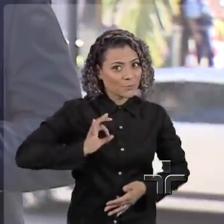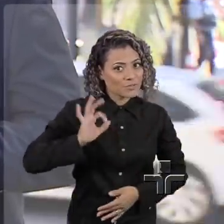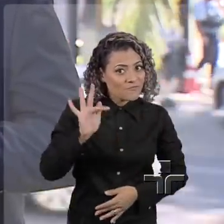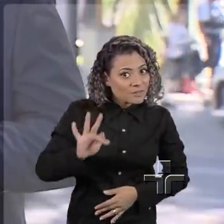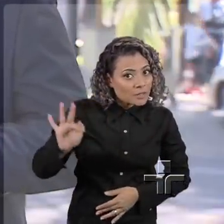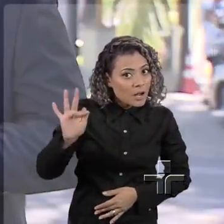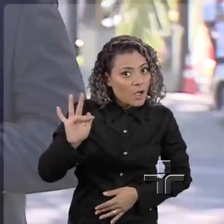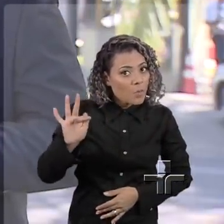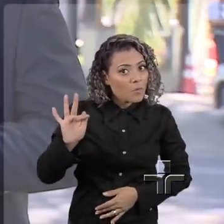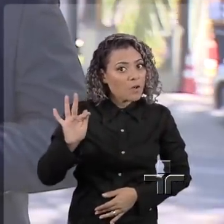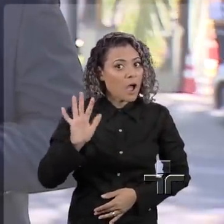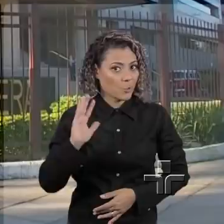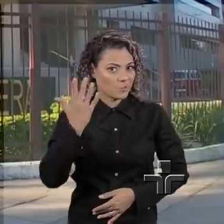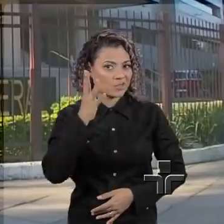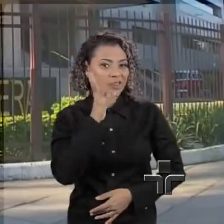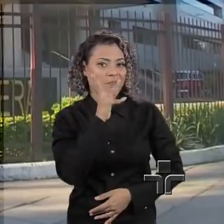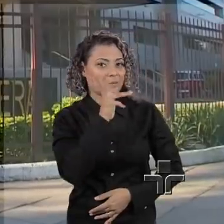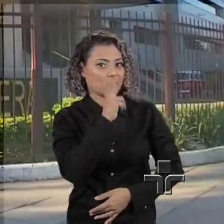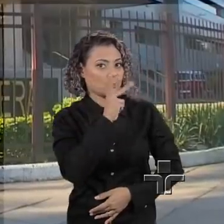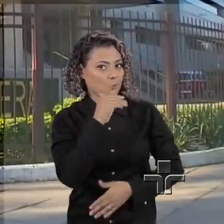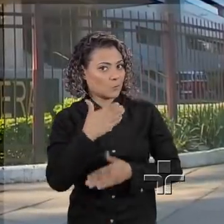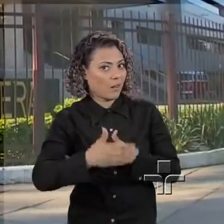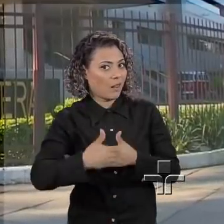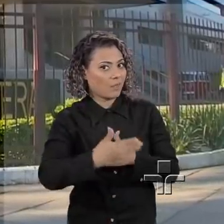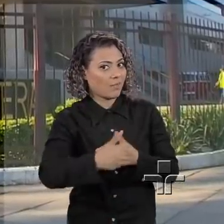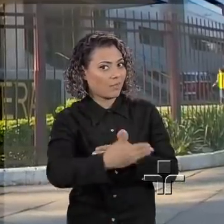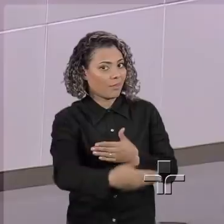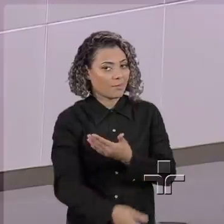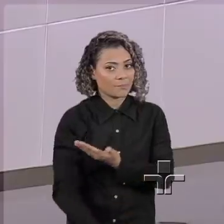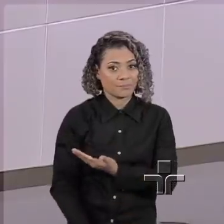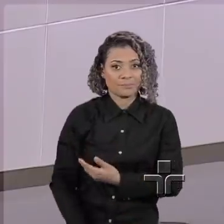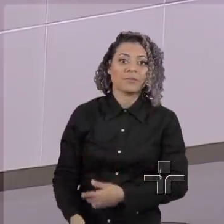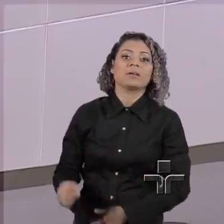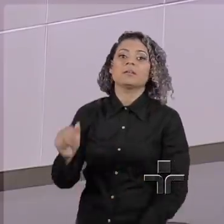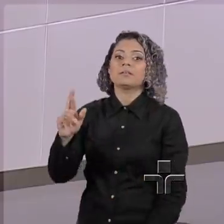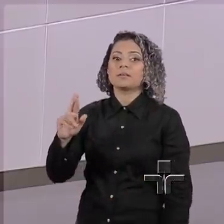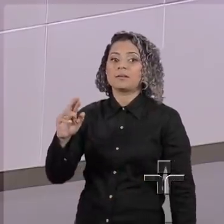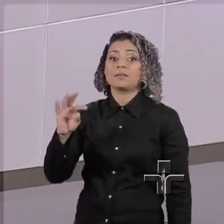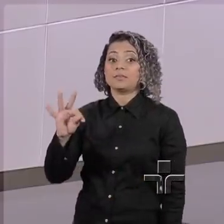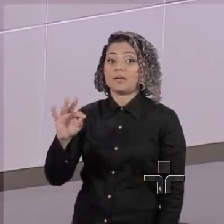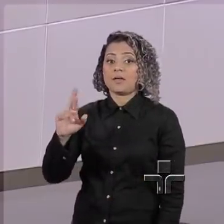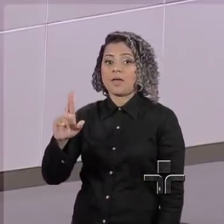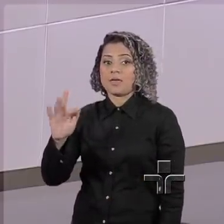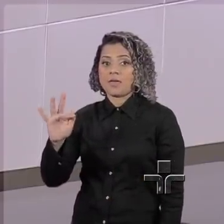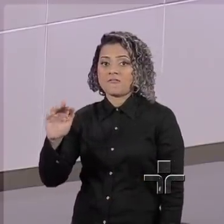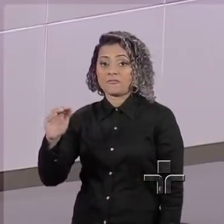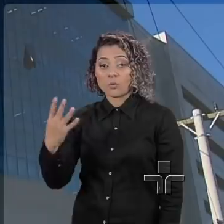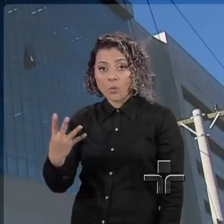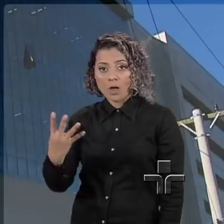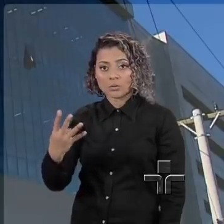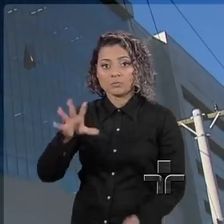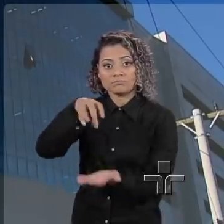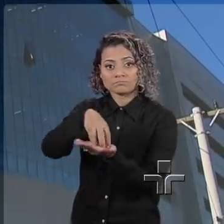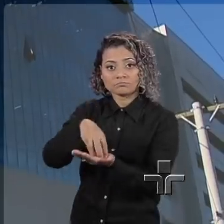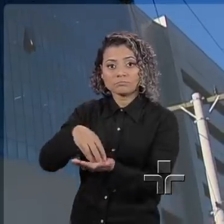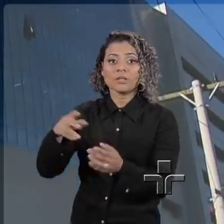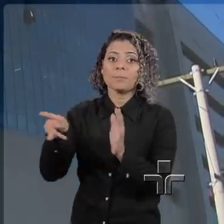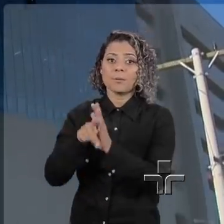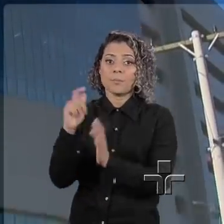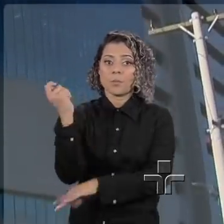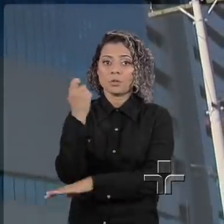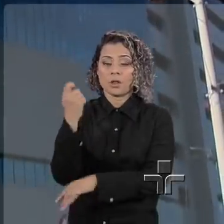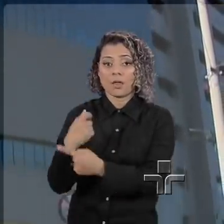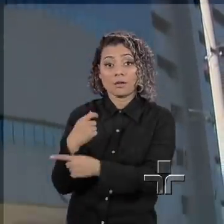o caminho foi longo. O TRF4, Tribunal Regional Federal de Porto Alegre, segunda instância da